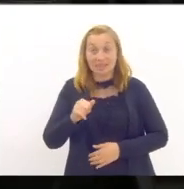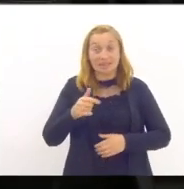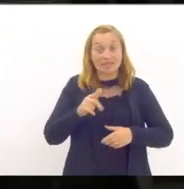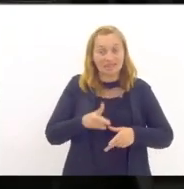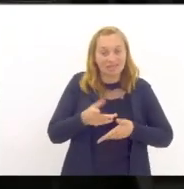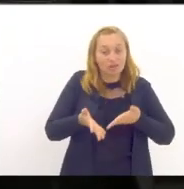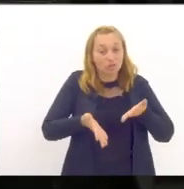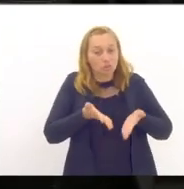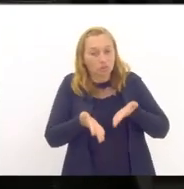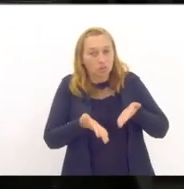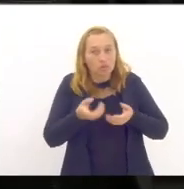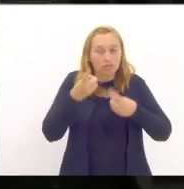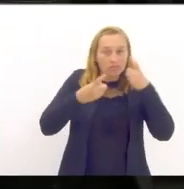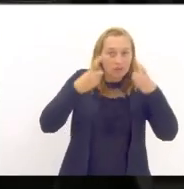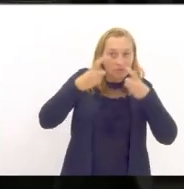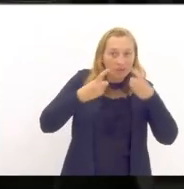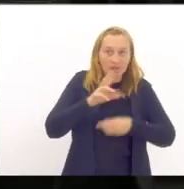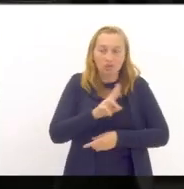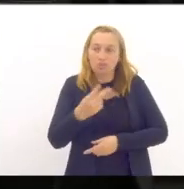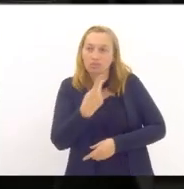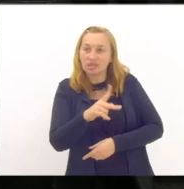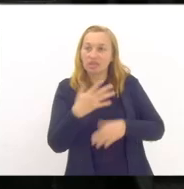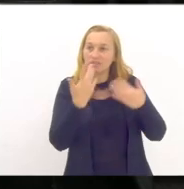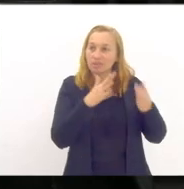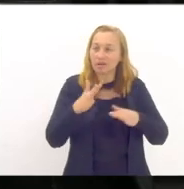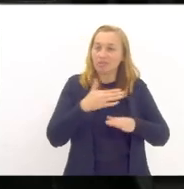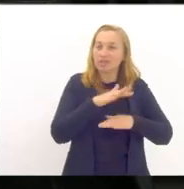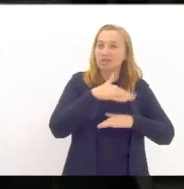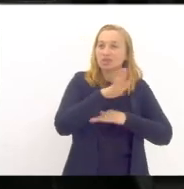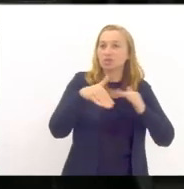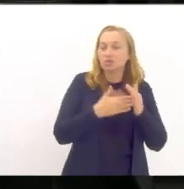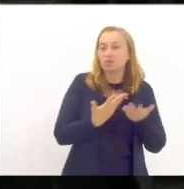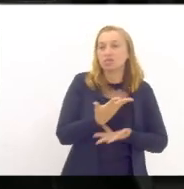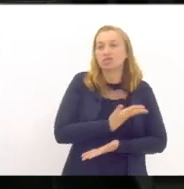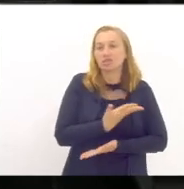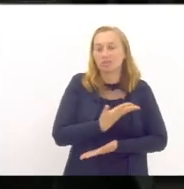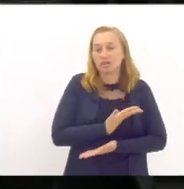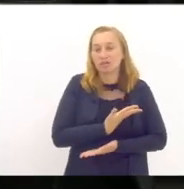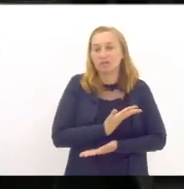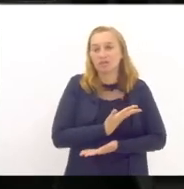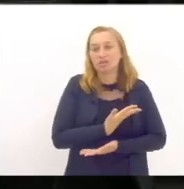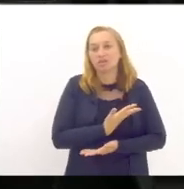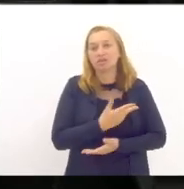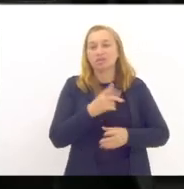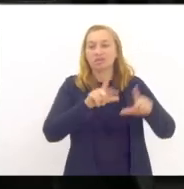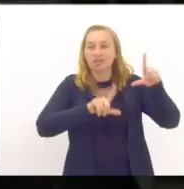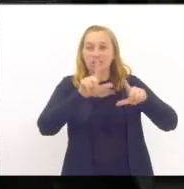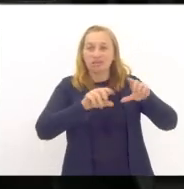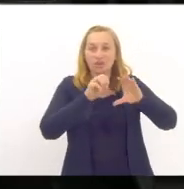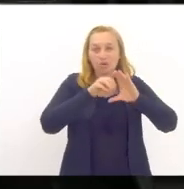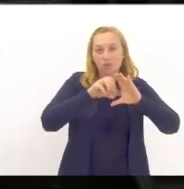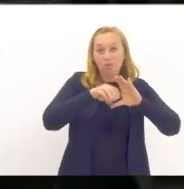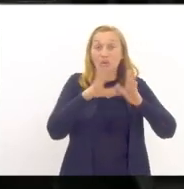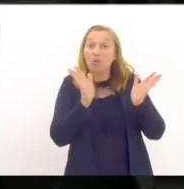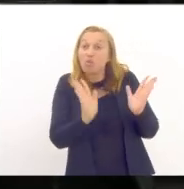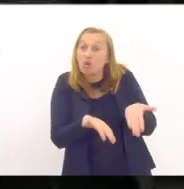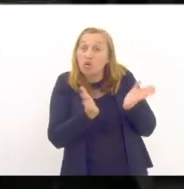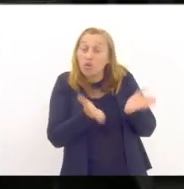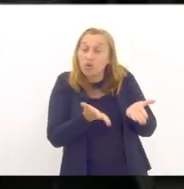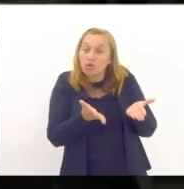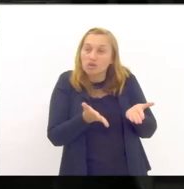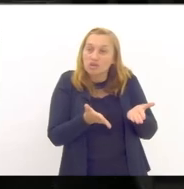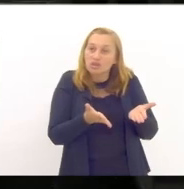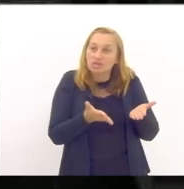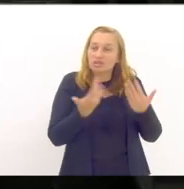cuidadosa, preocupada. E em nome dela, eu cumprimento todos os meus colegas e meus amigos da TV Globo que hoje